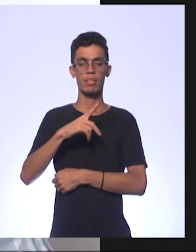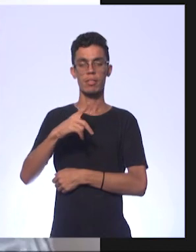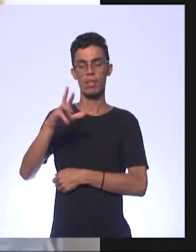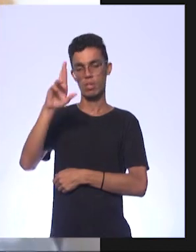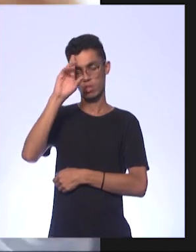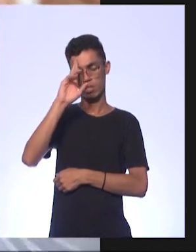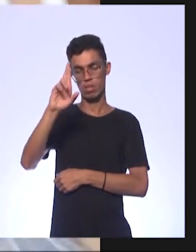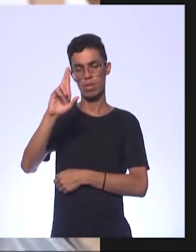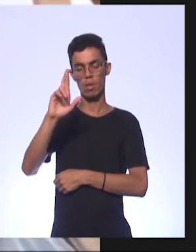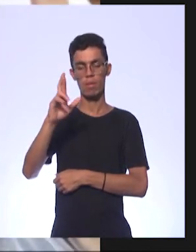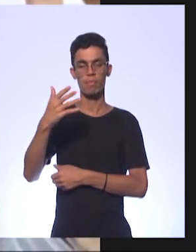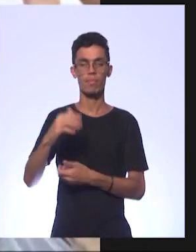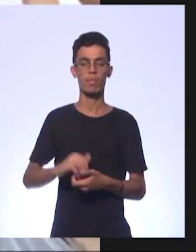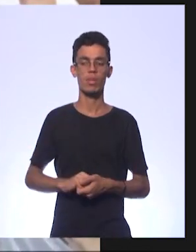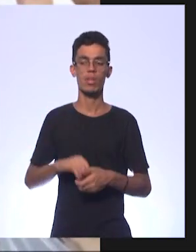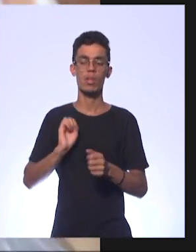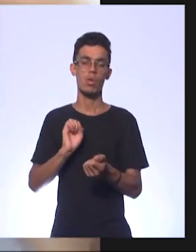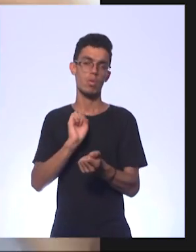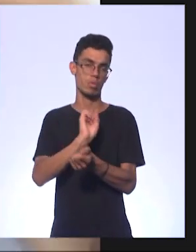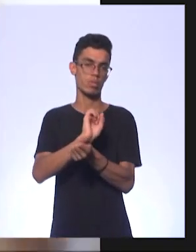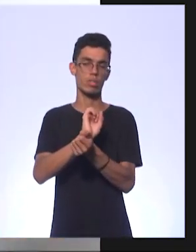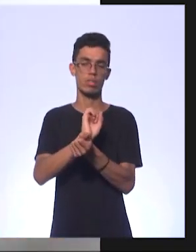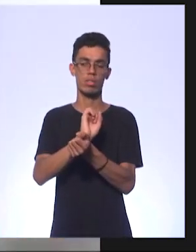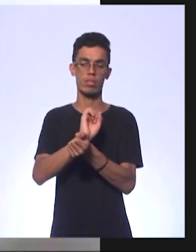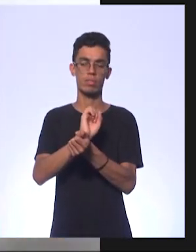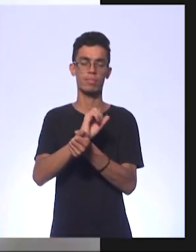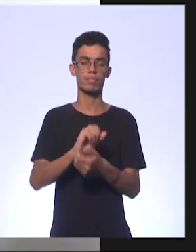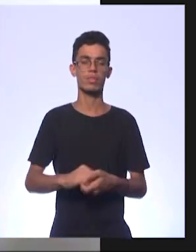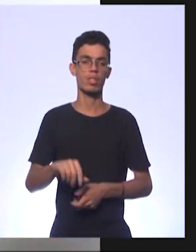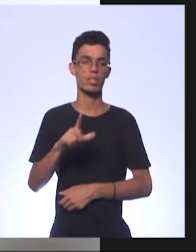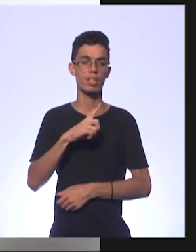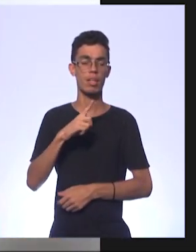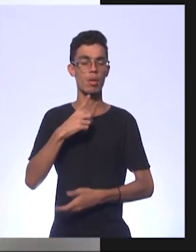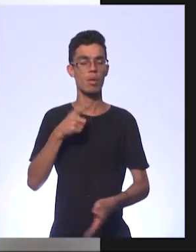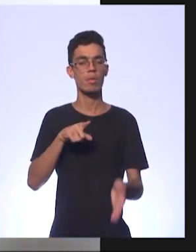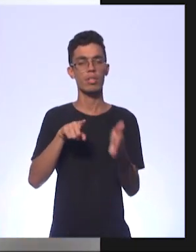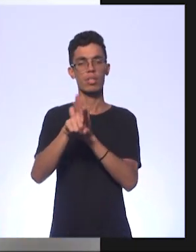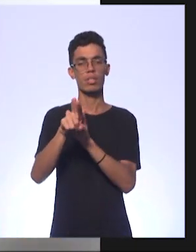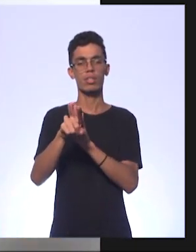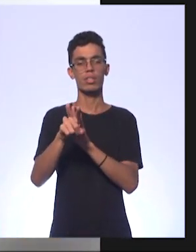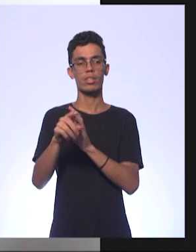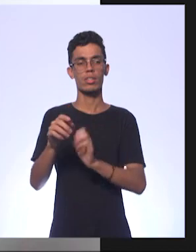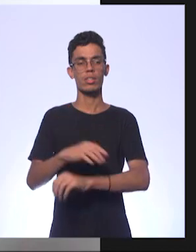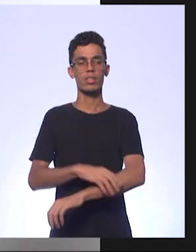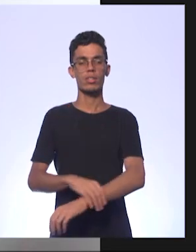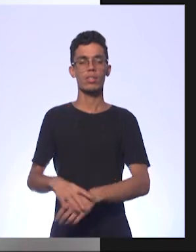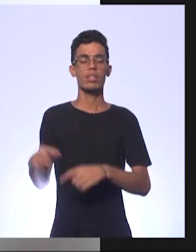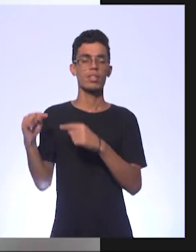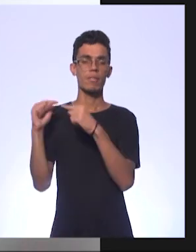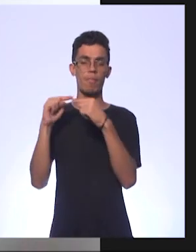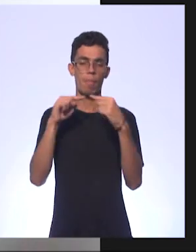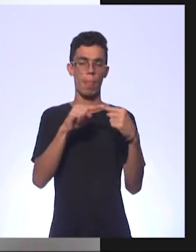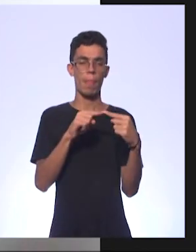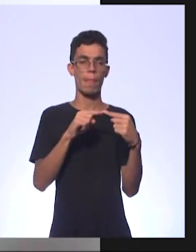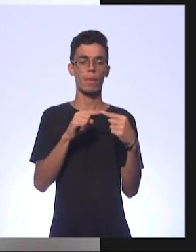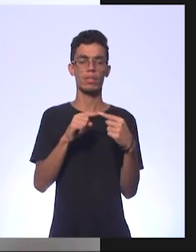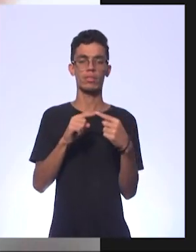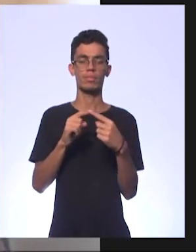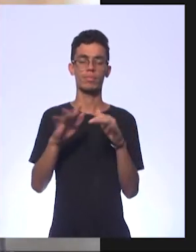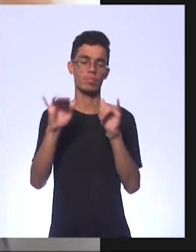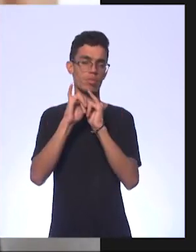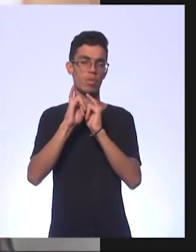engenho, você tinha os servos, você tinha os escravos. Depois, o que é uma pergunta agora relacional? Você